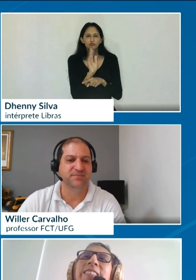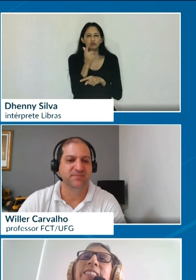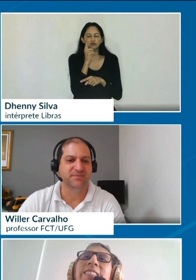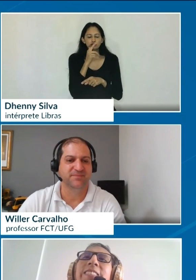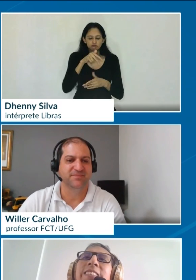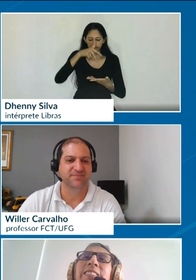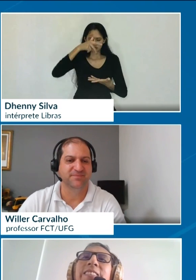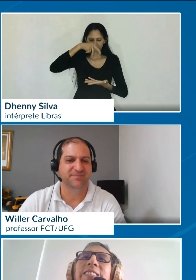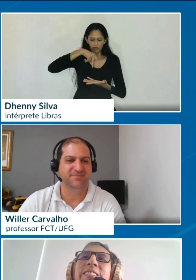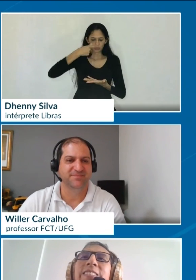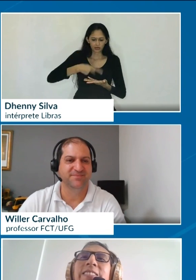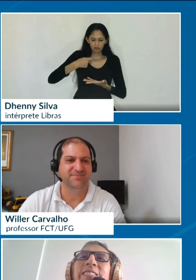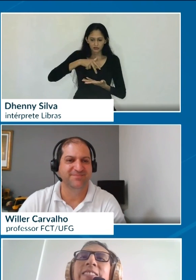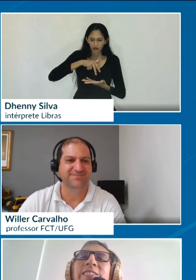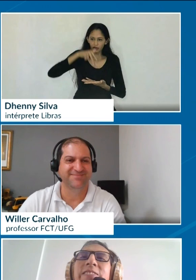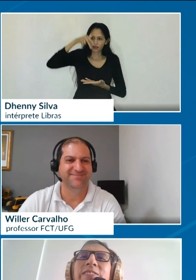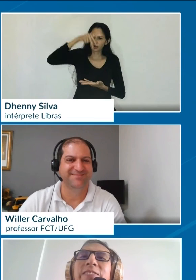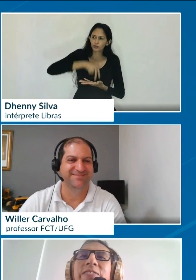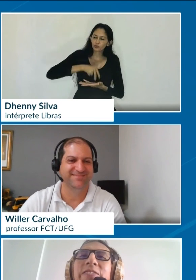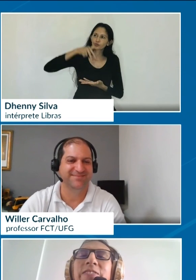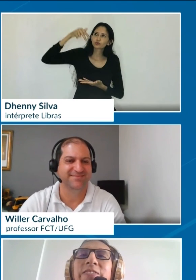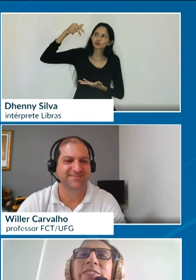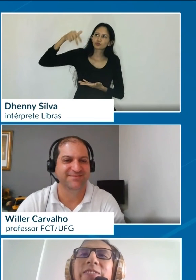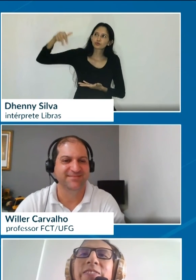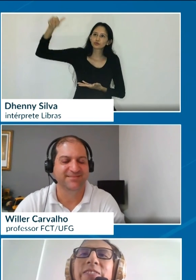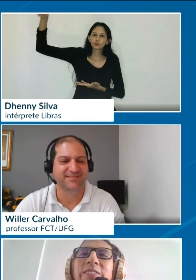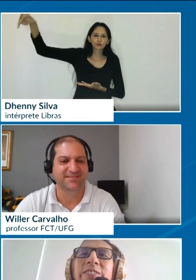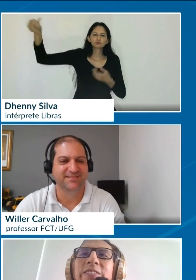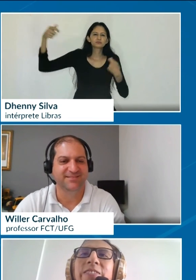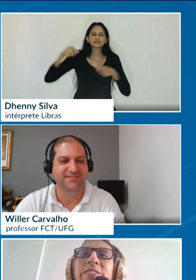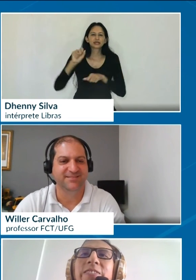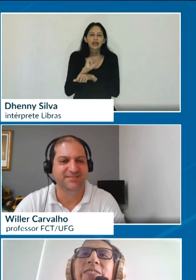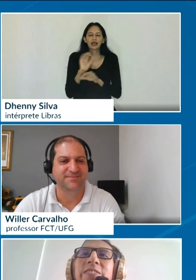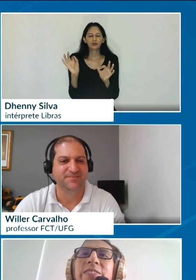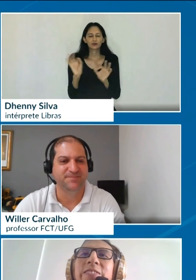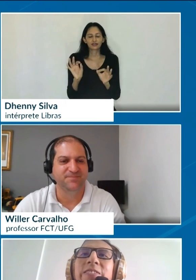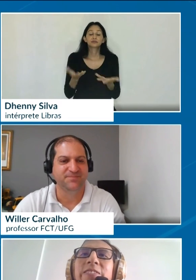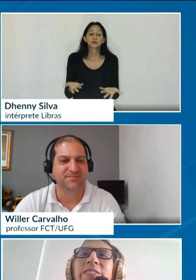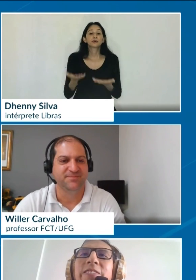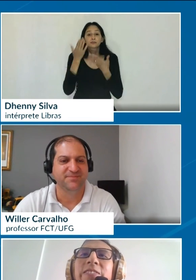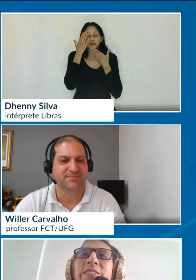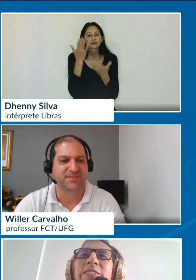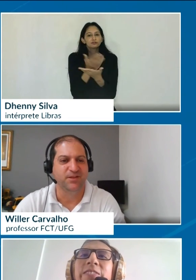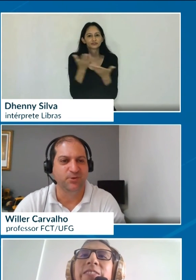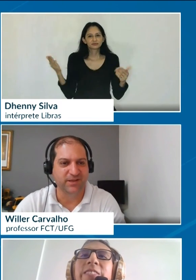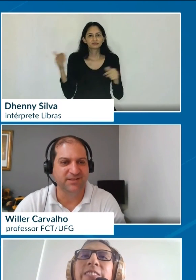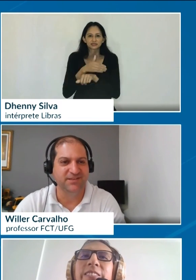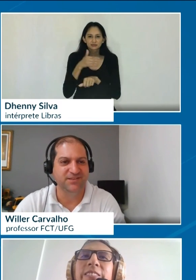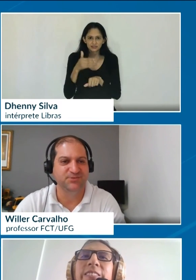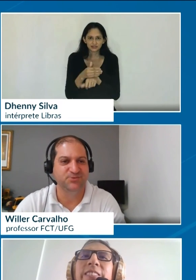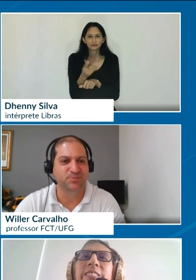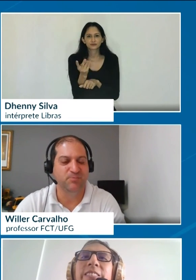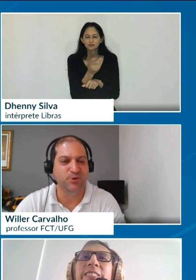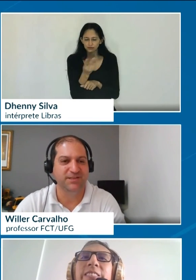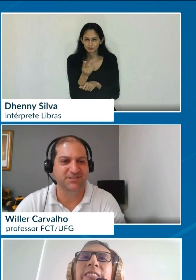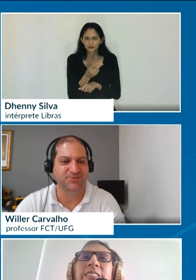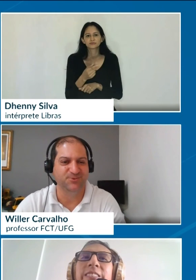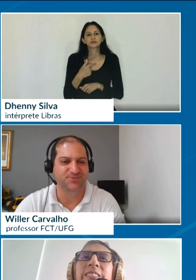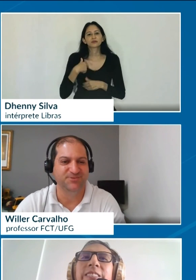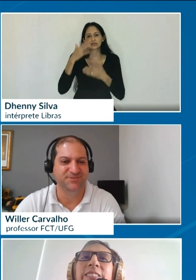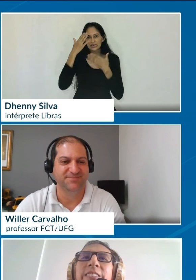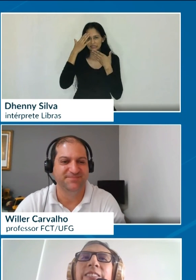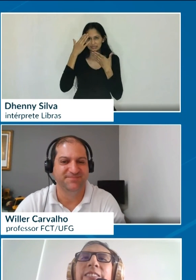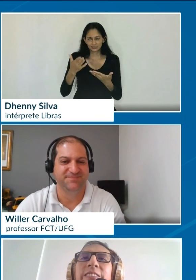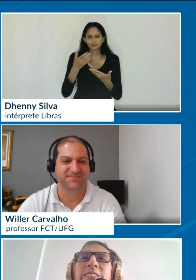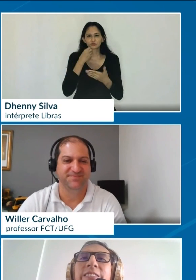Professor Willer, muito obrigado por participar conosco aqui do Mundo UFG nesta tarde. Eu agradeço muito. Até uma próxima. Eu que agradeço. Uma boa tarde